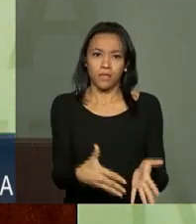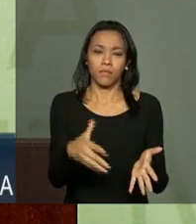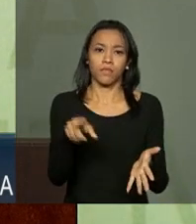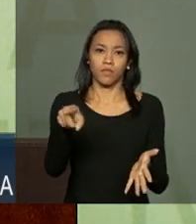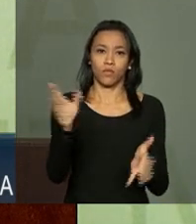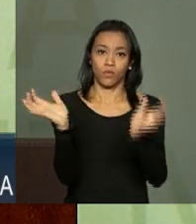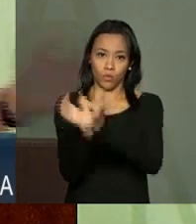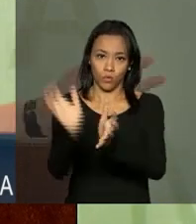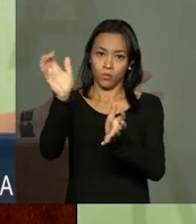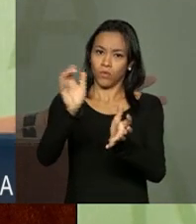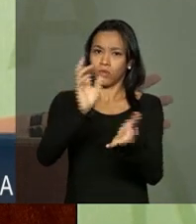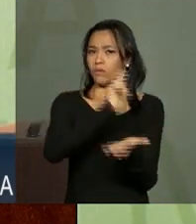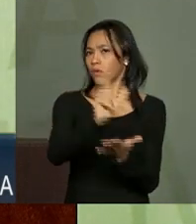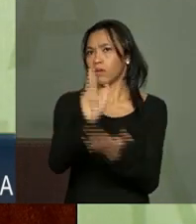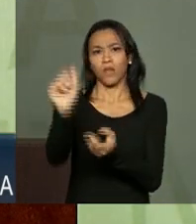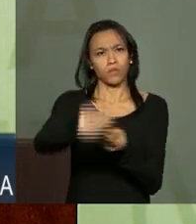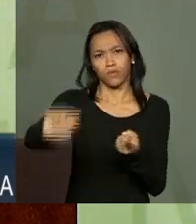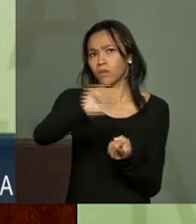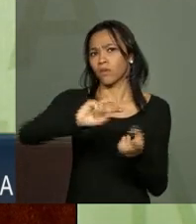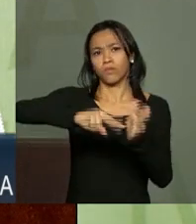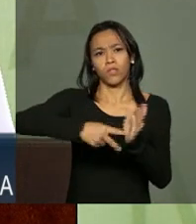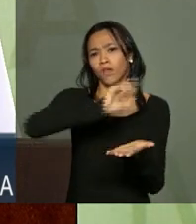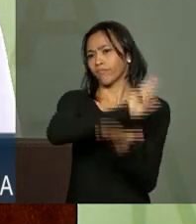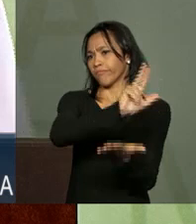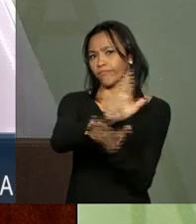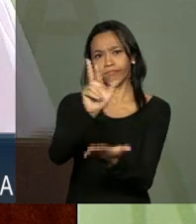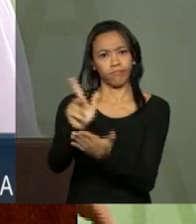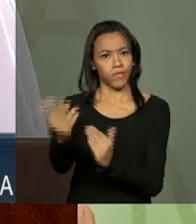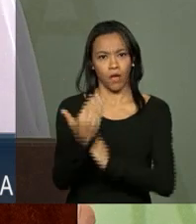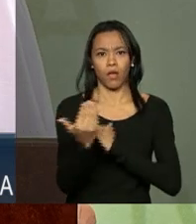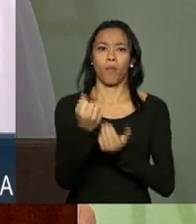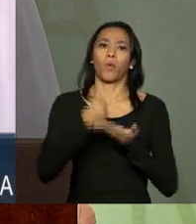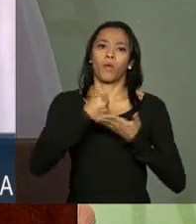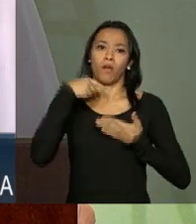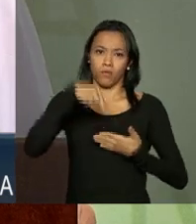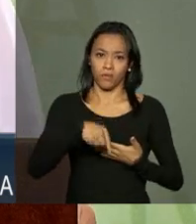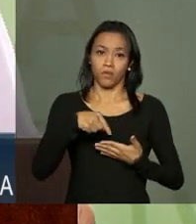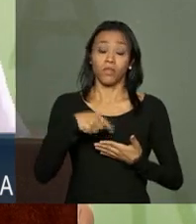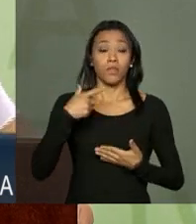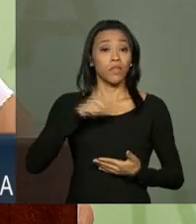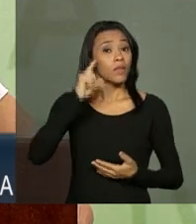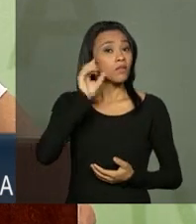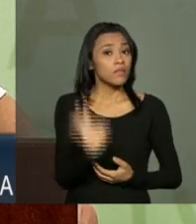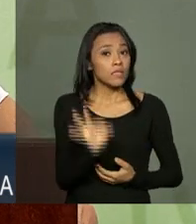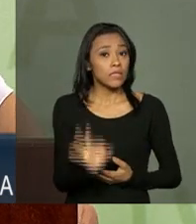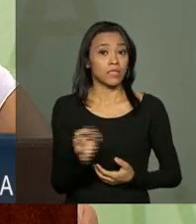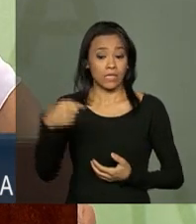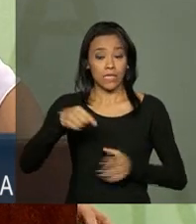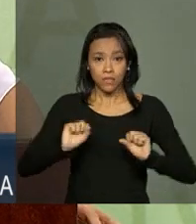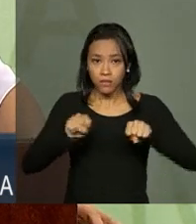entidades as mais variadas. E tenho certeza que esse